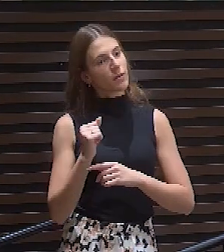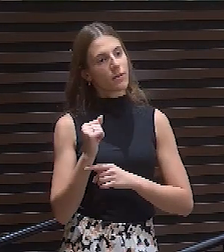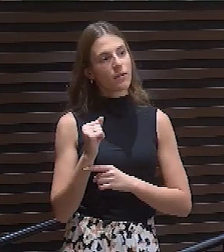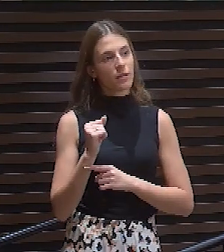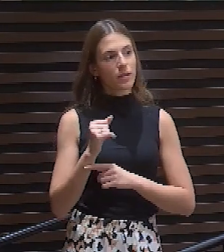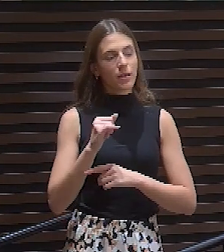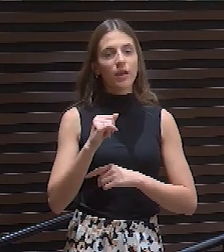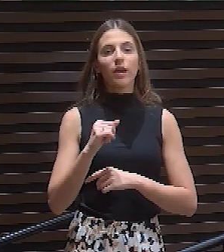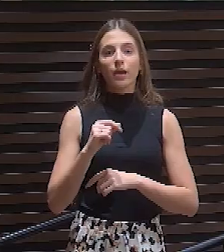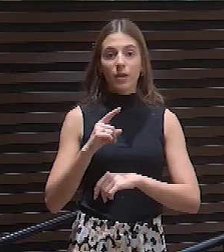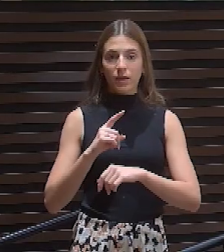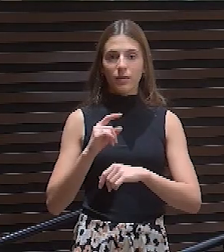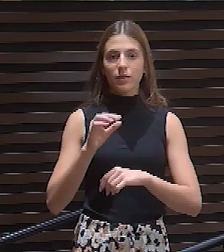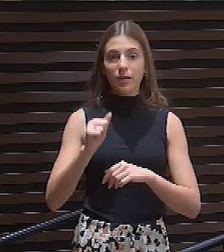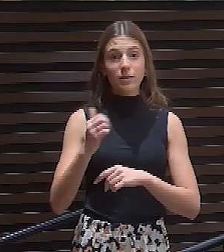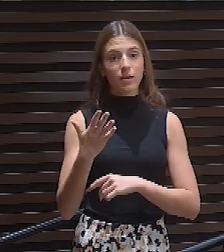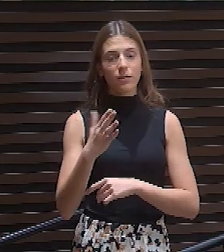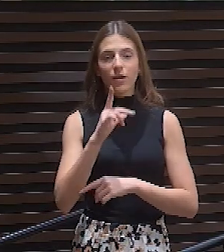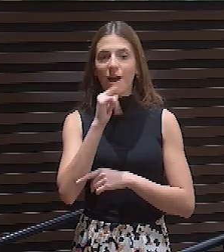Jordão cortadas.